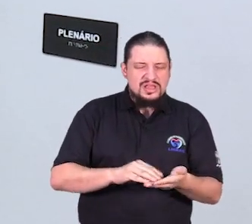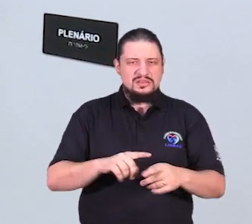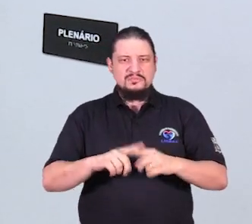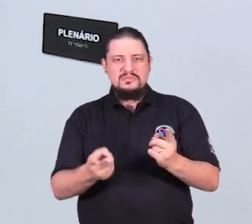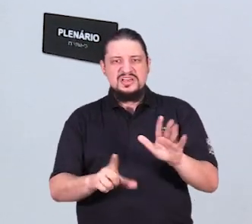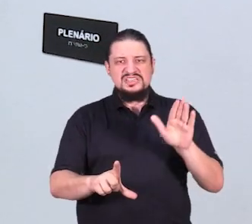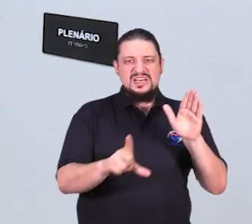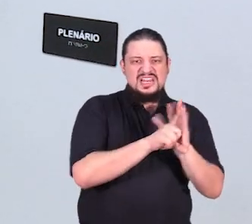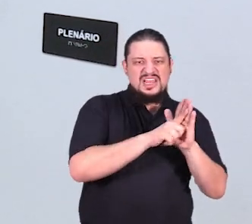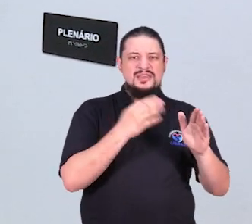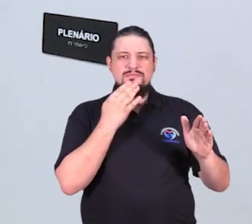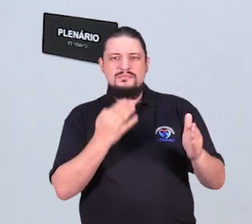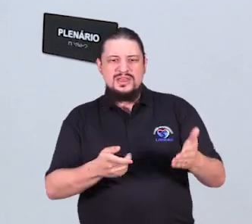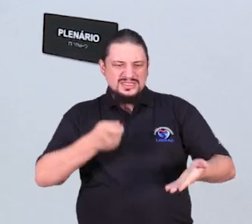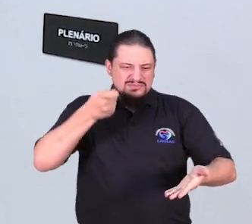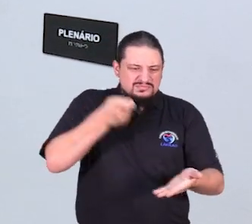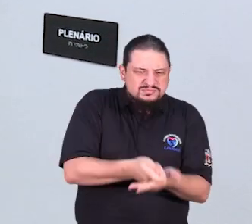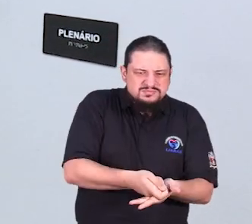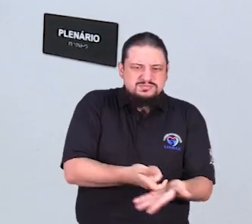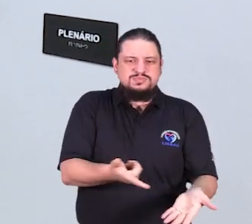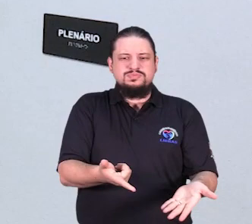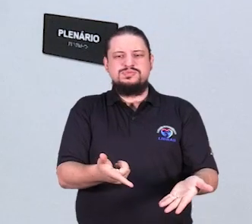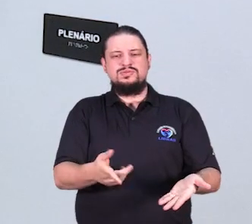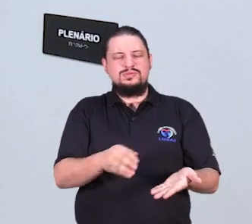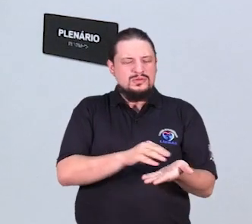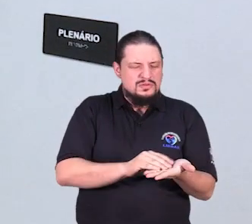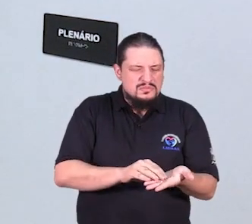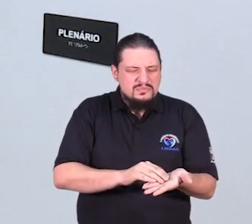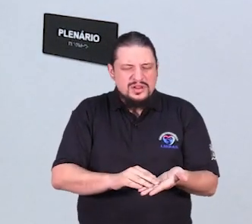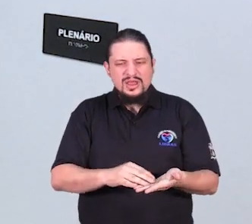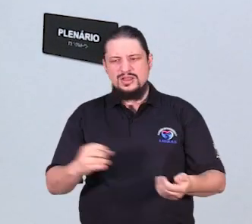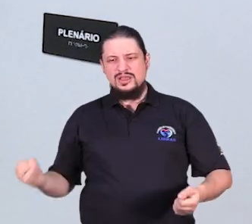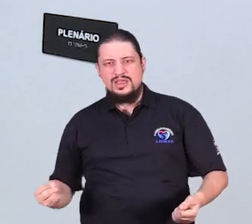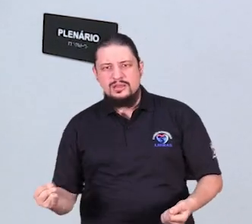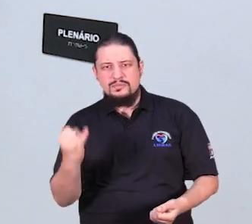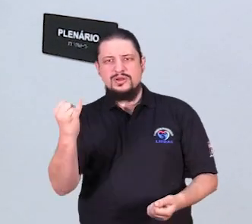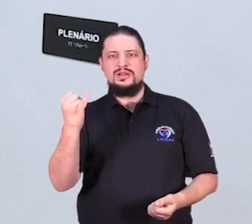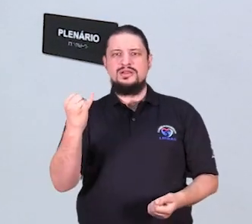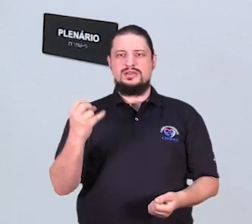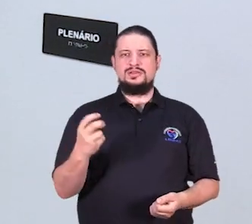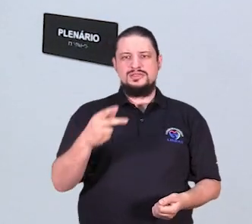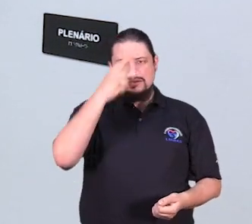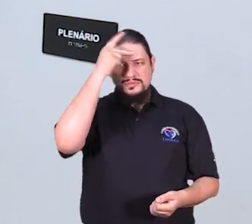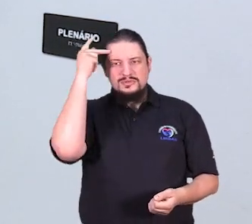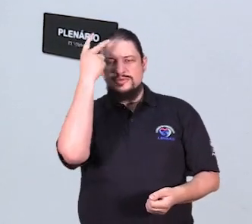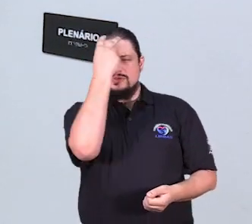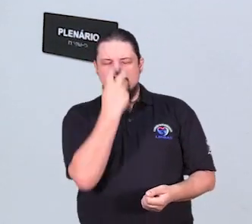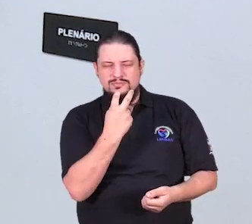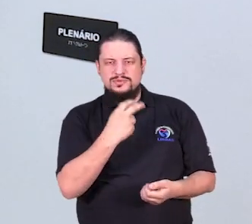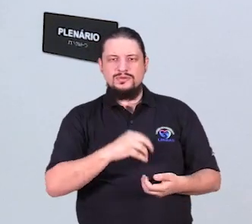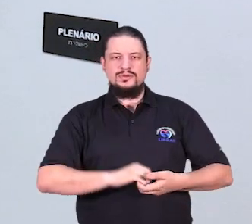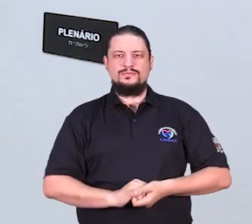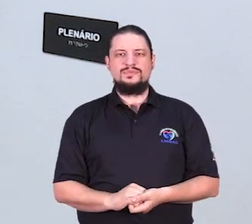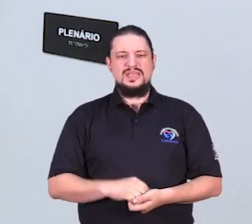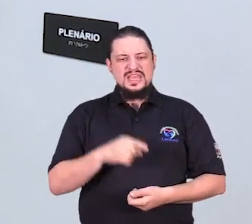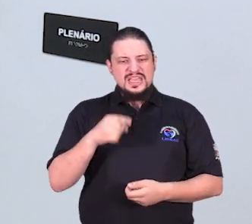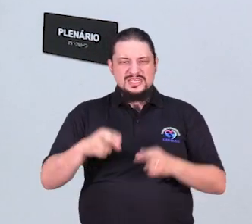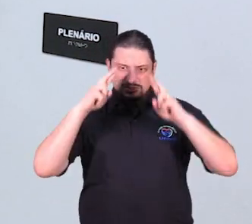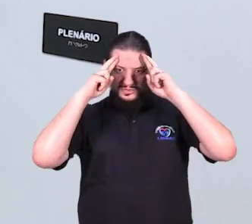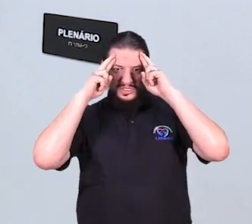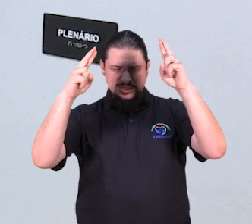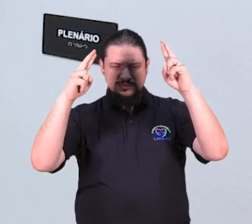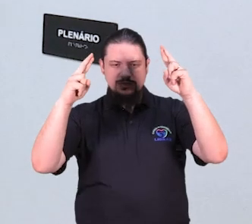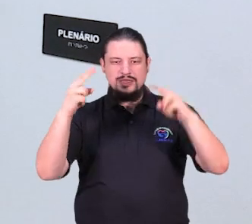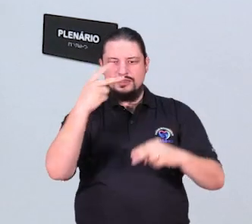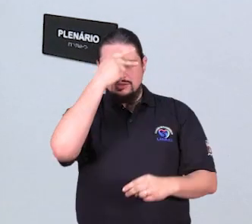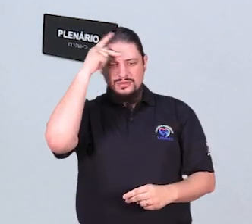e exige que sej implantados os números estas informações importantes para a mobilidade do visual Isso